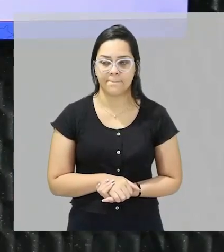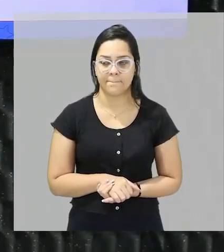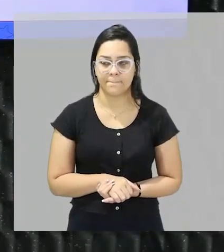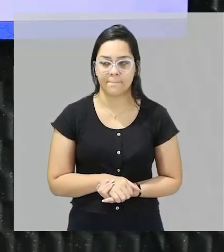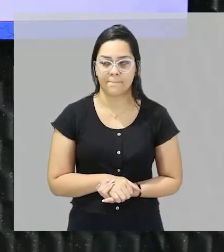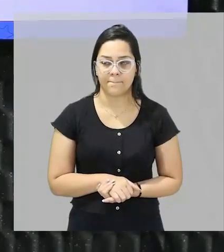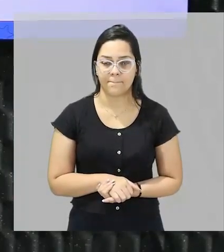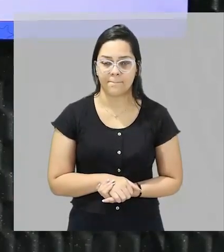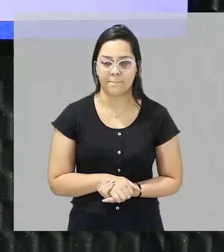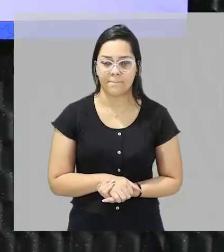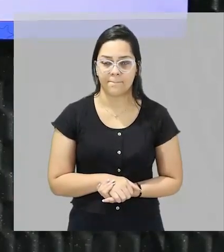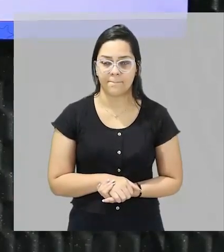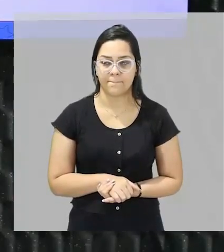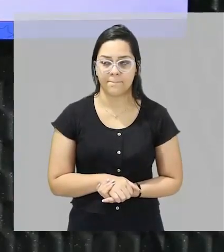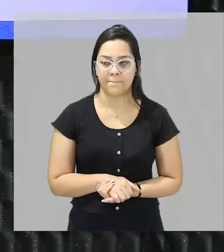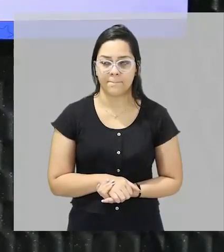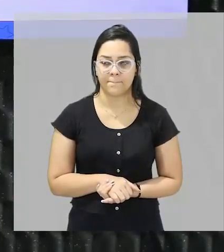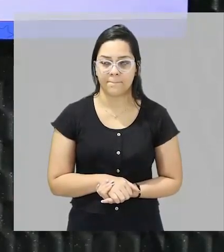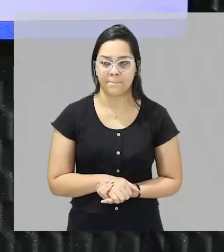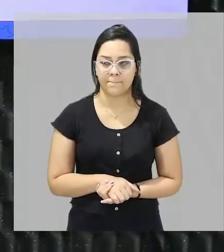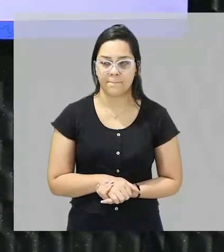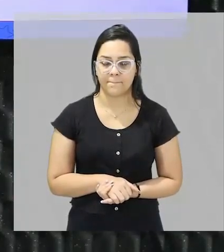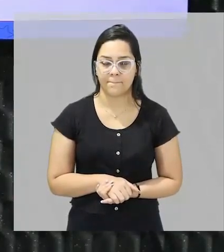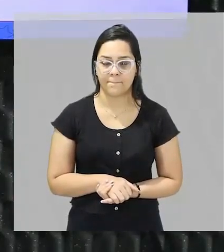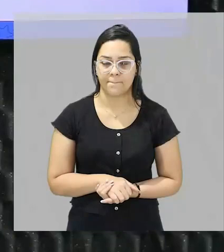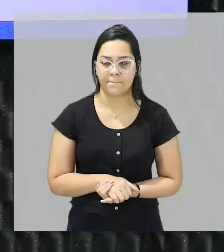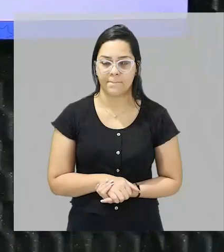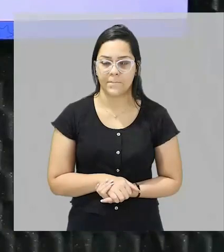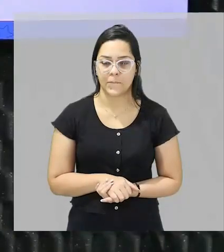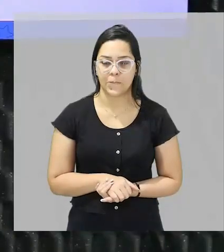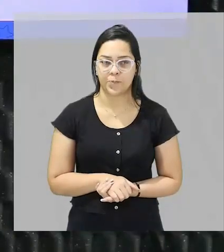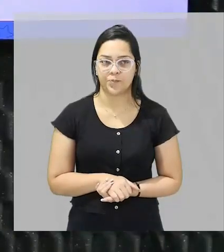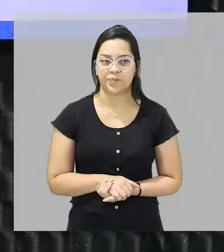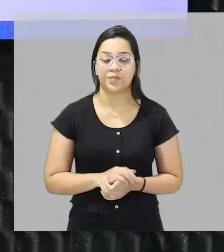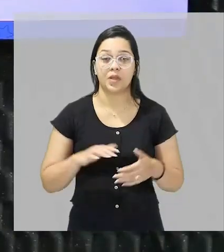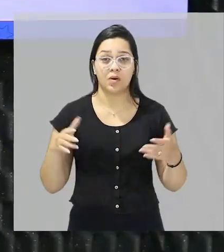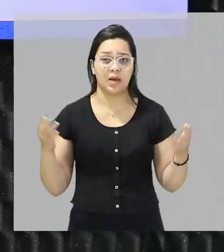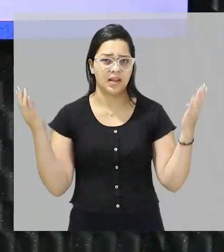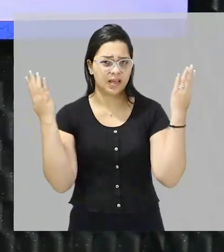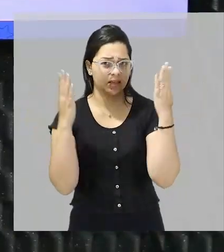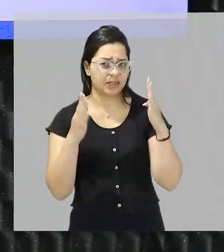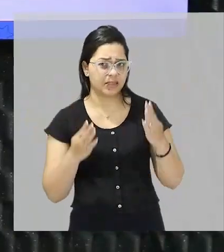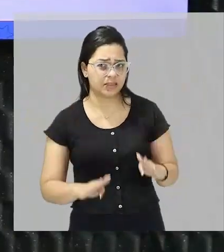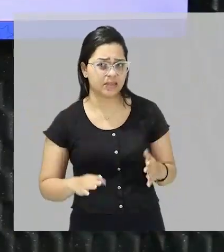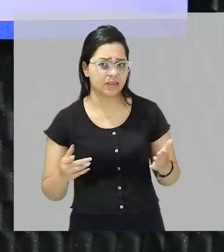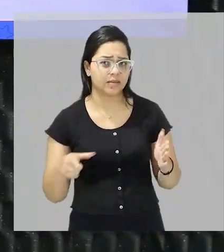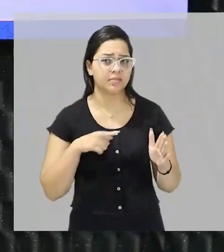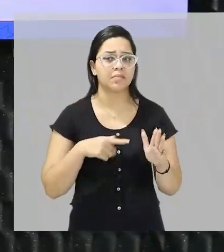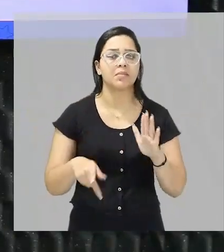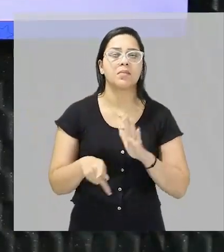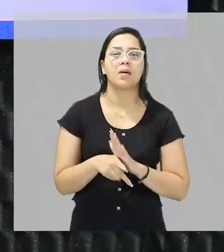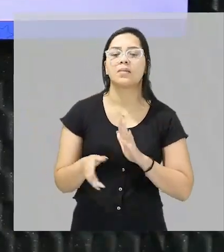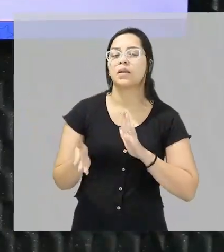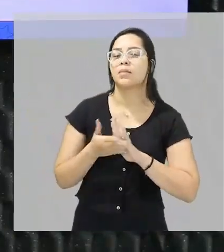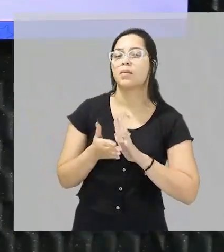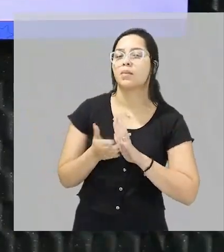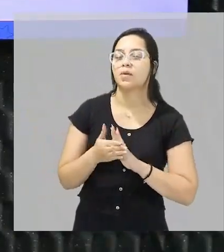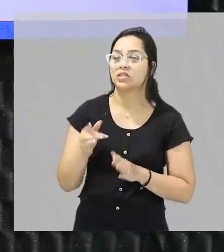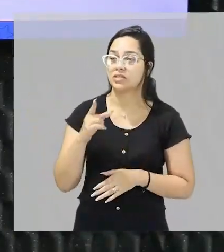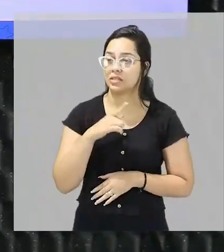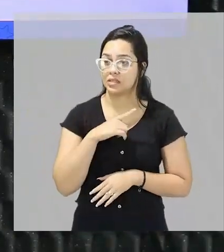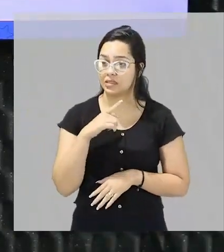pela Constituição como uma realidade. Vamos analisar então essa proposta de redação que a